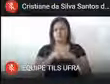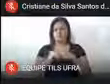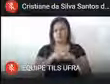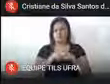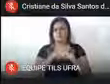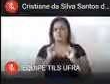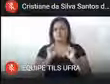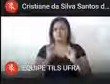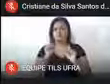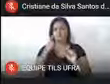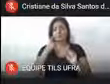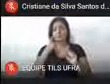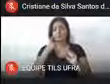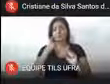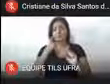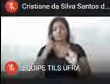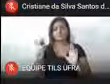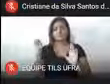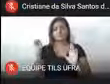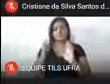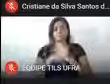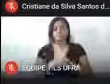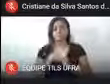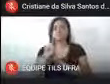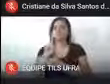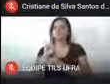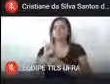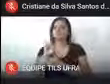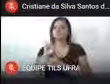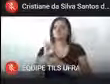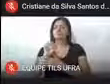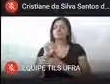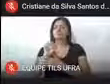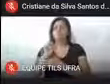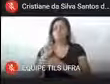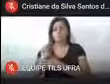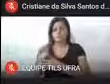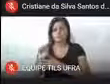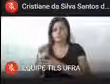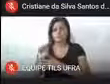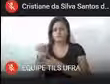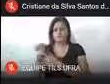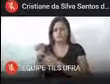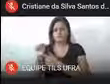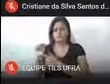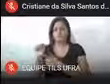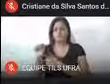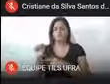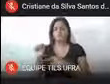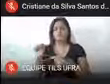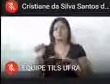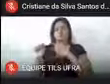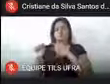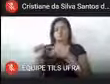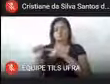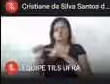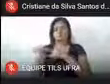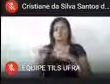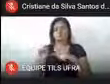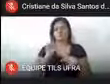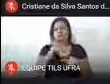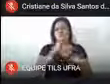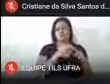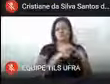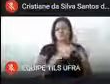erva seca ou planta cujas folhas têm efeito narcótico? Pode ser dirígio ou diamba?